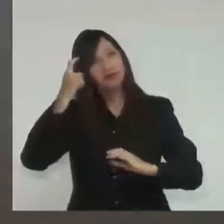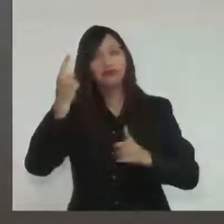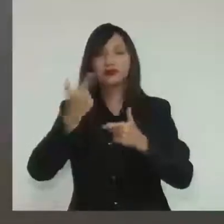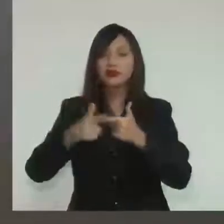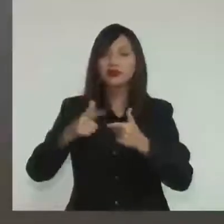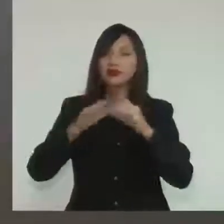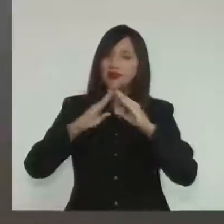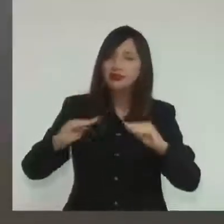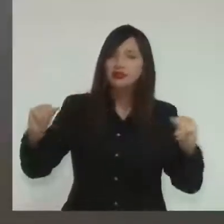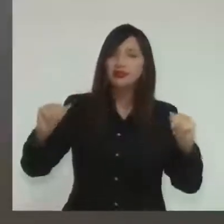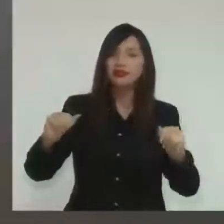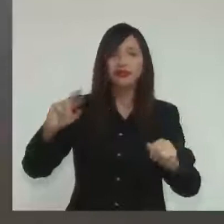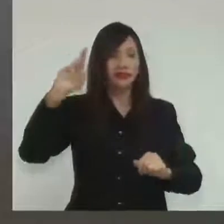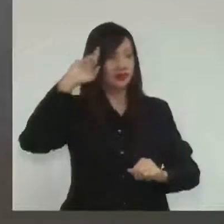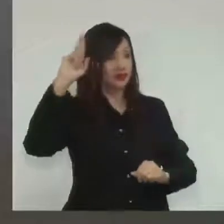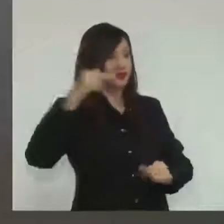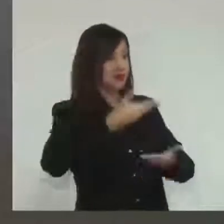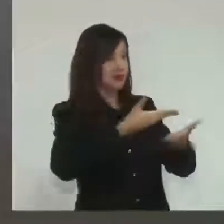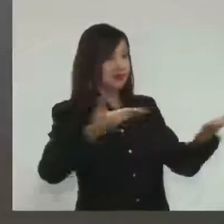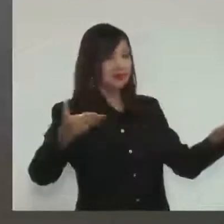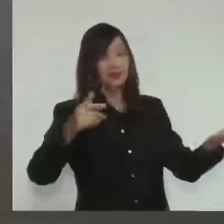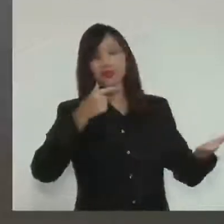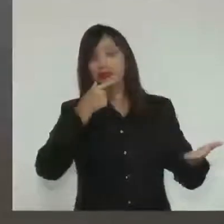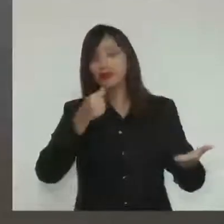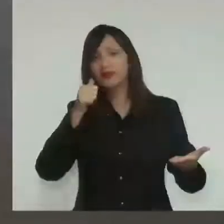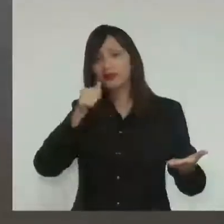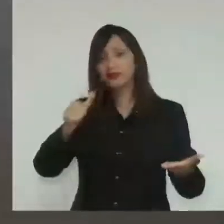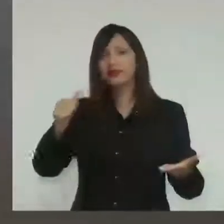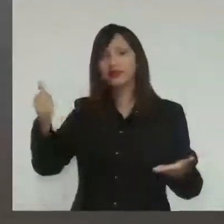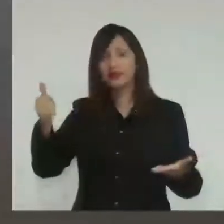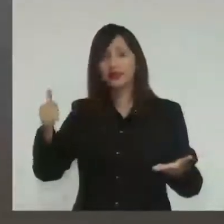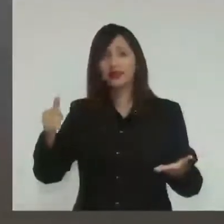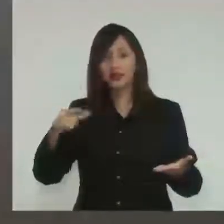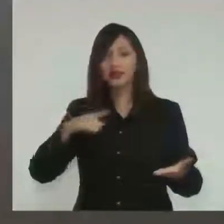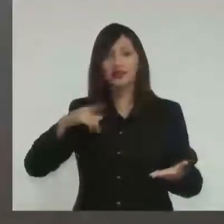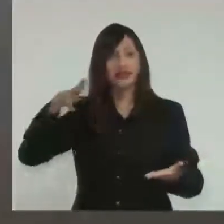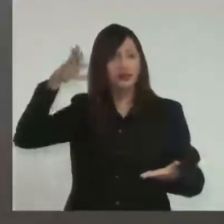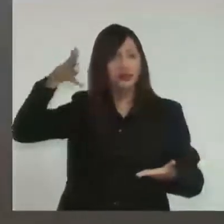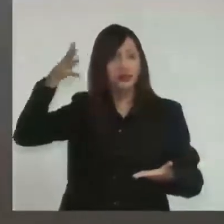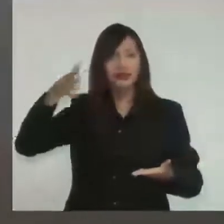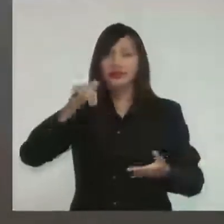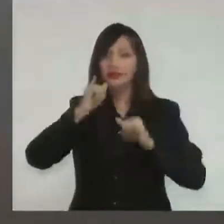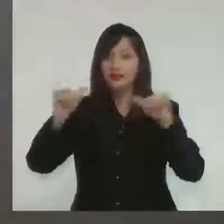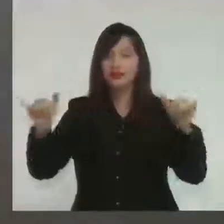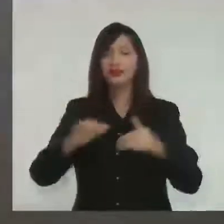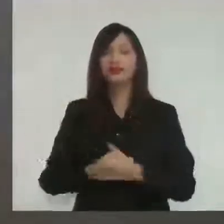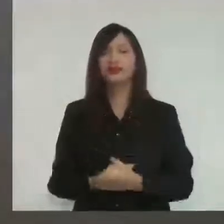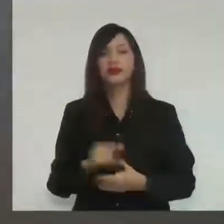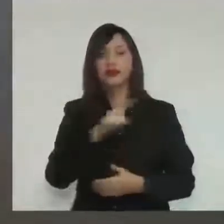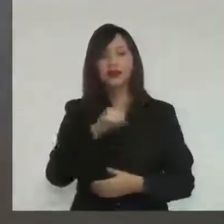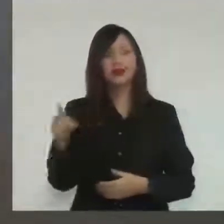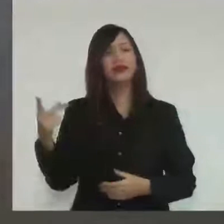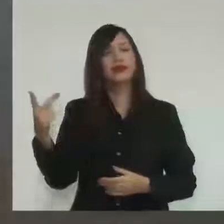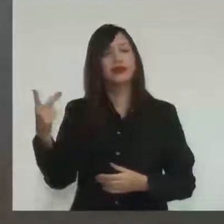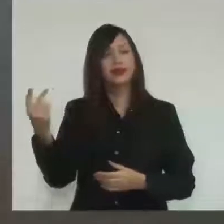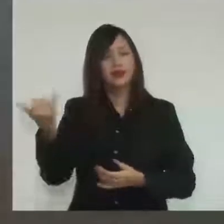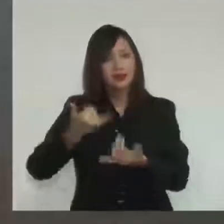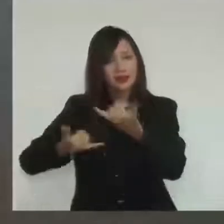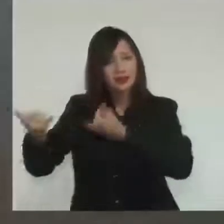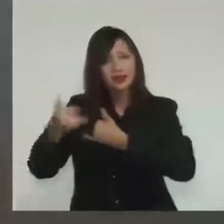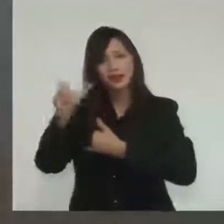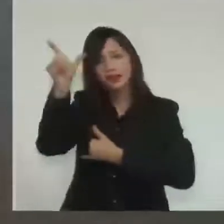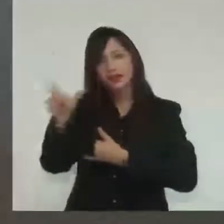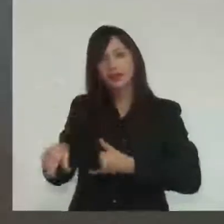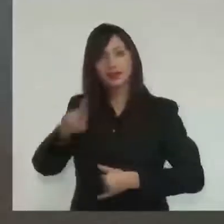só, senhores e senhoras que nos ouvem. Eu ouvi muitas pessoas, ouvi líderes religiosos, eu vi líderes da